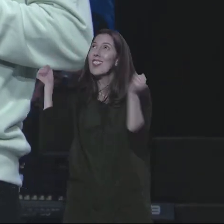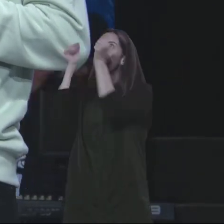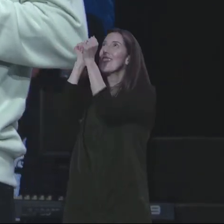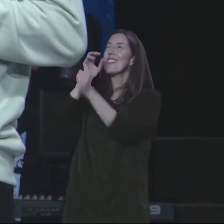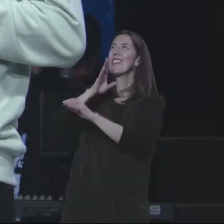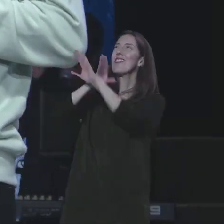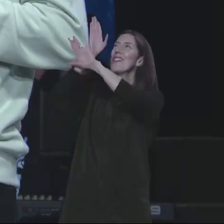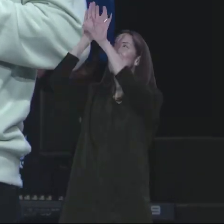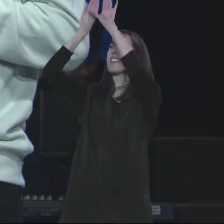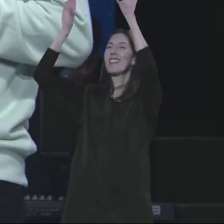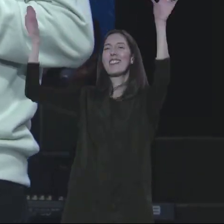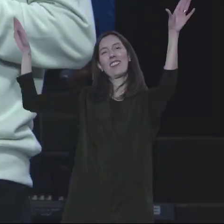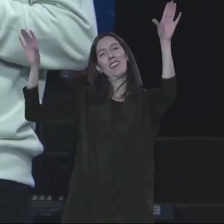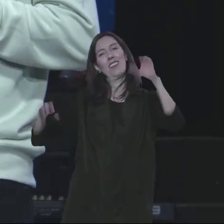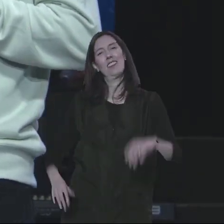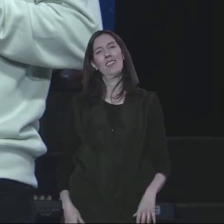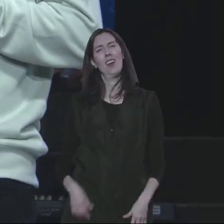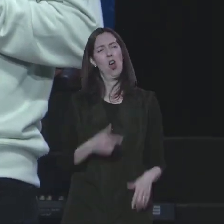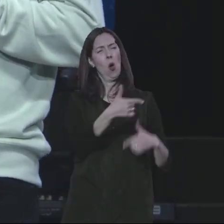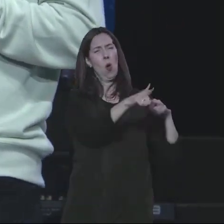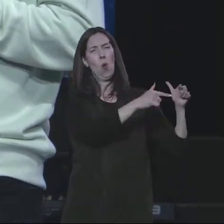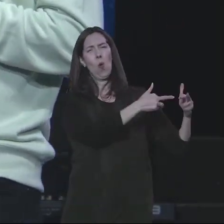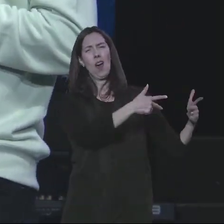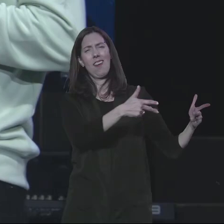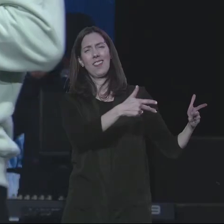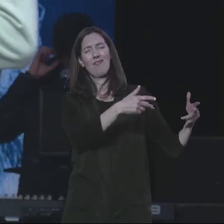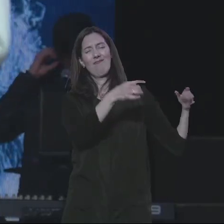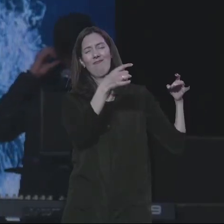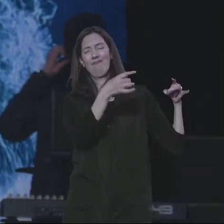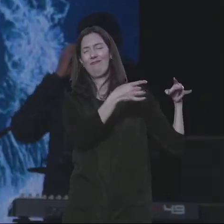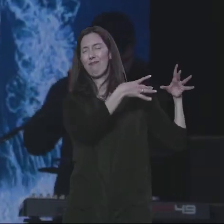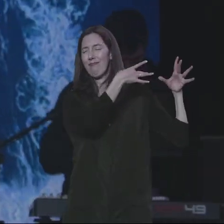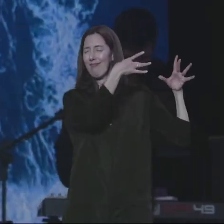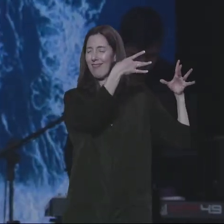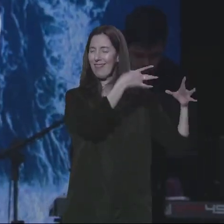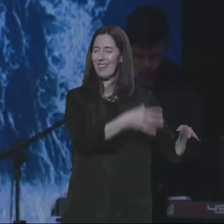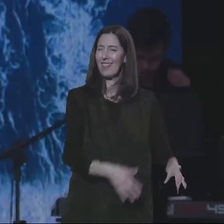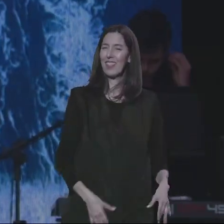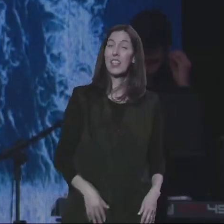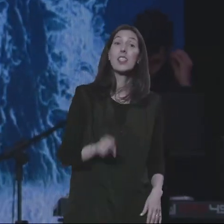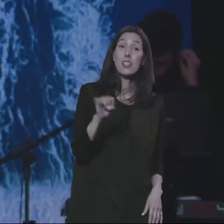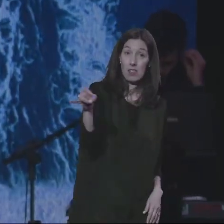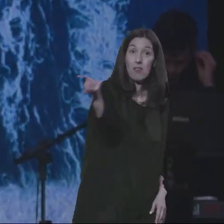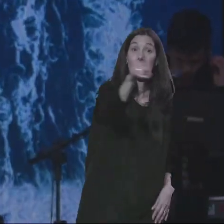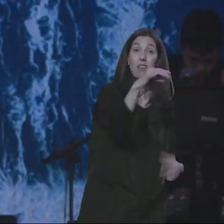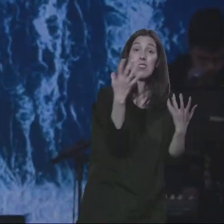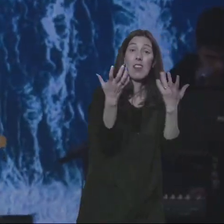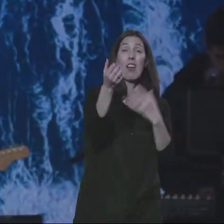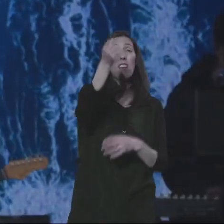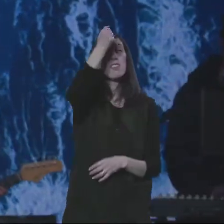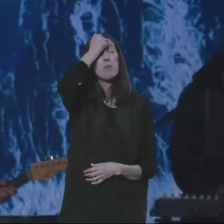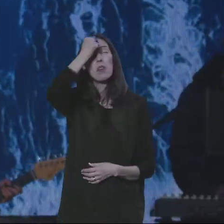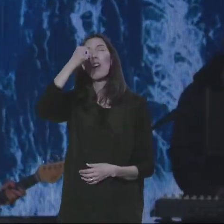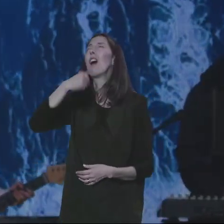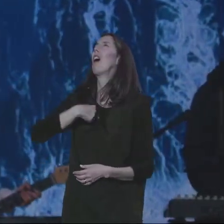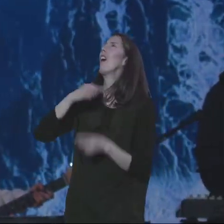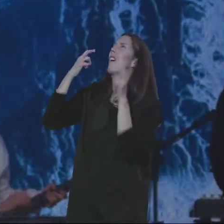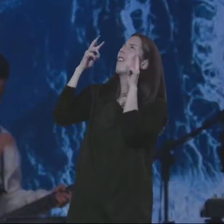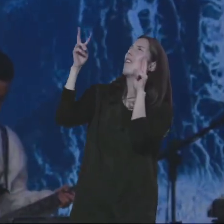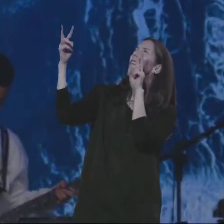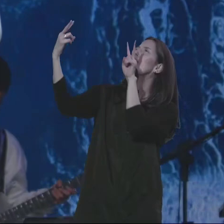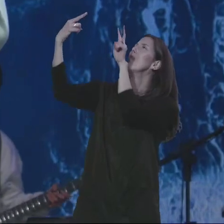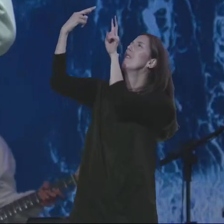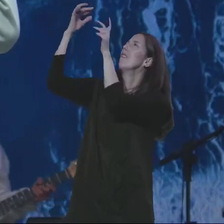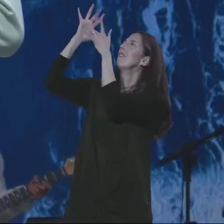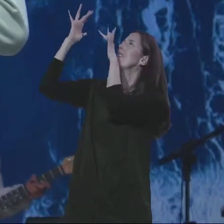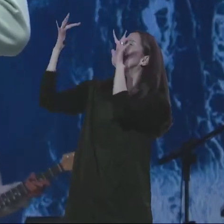nada mais importa, e se você como eu quer se arrepender, e falar, Jesus, eu quero olhar para ti de